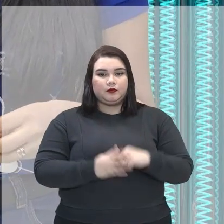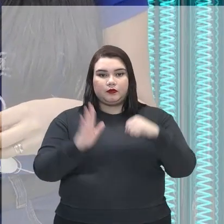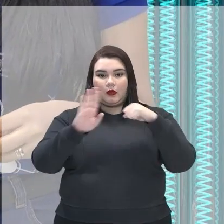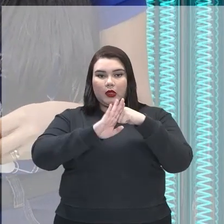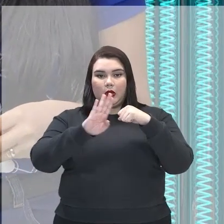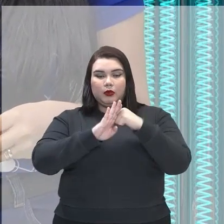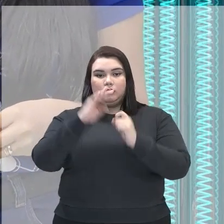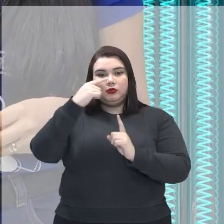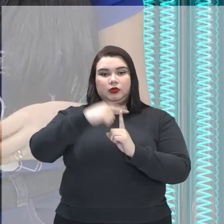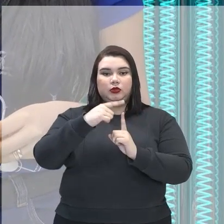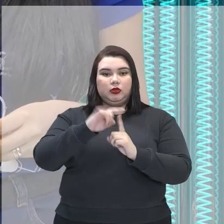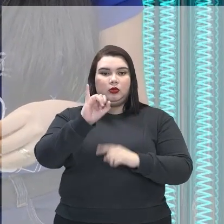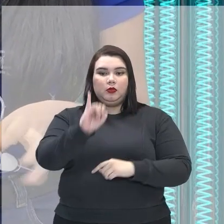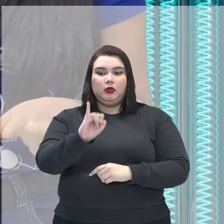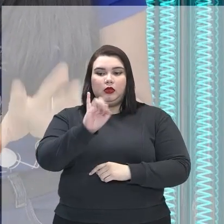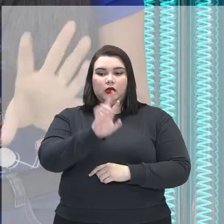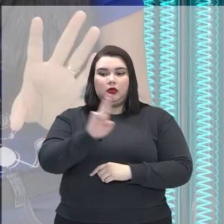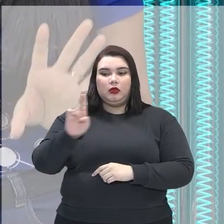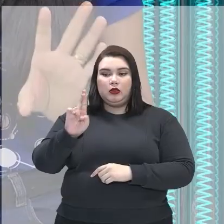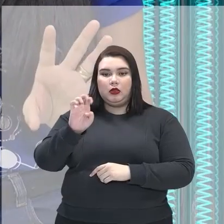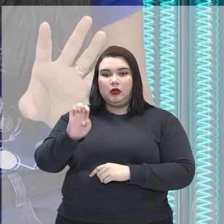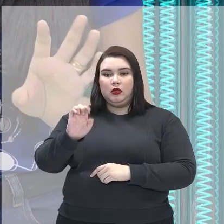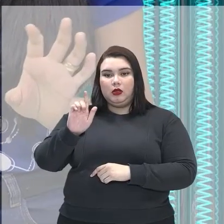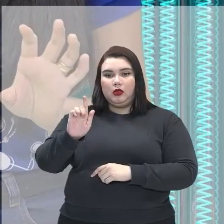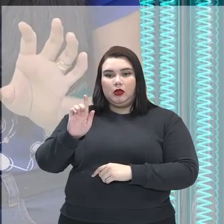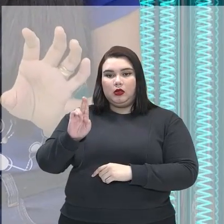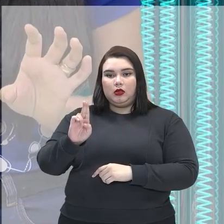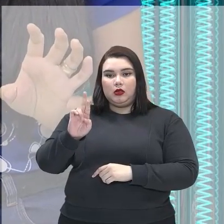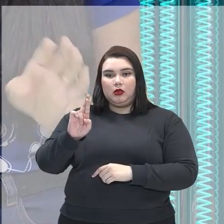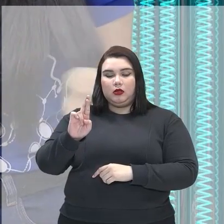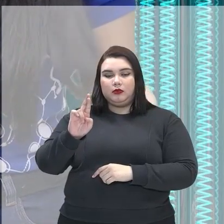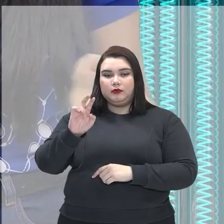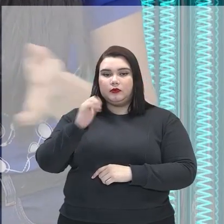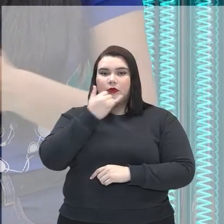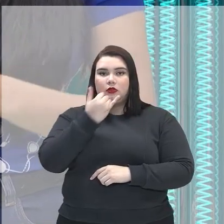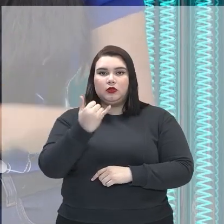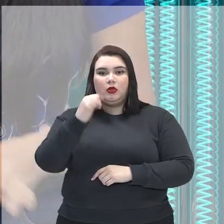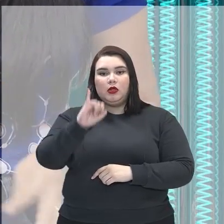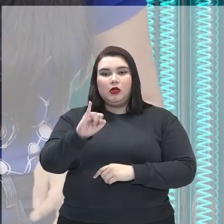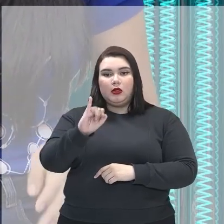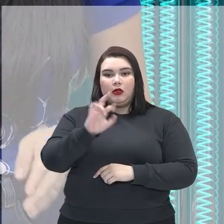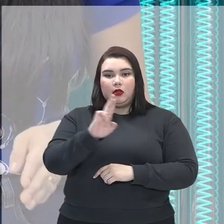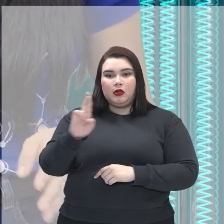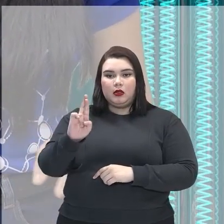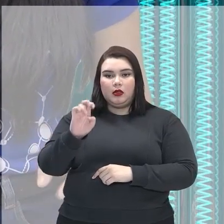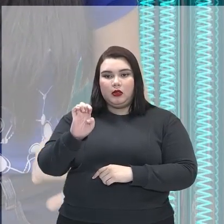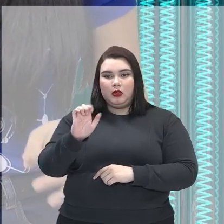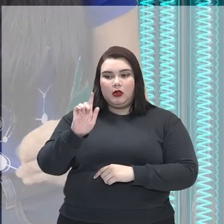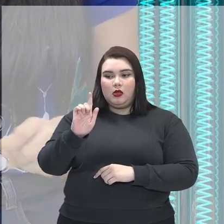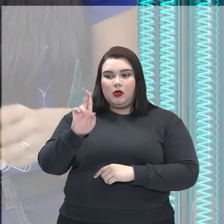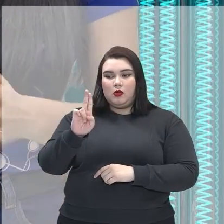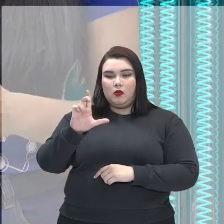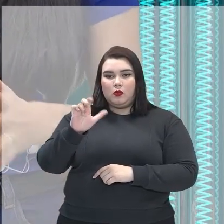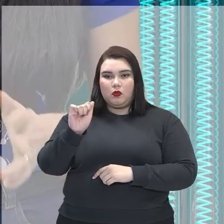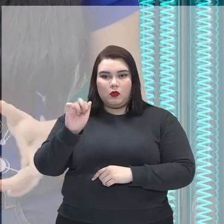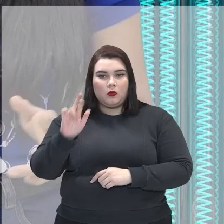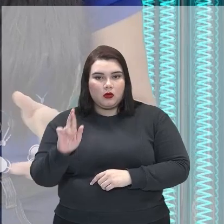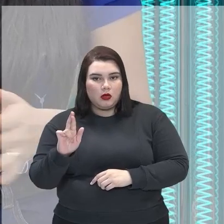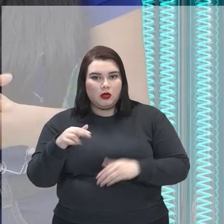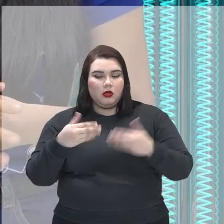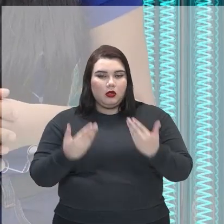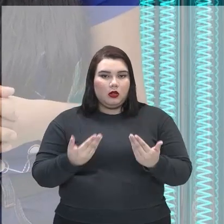Substantivos irregulares. Irregulares, esse nome já está falando que alguma coisa vai fugir do comum. Eles